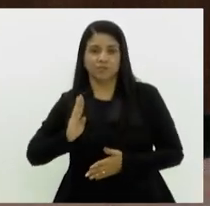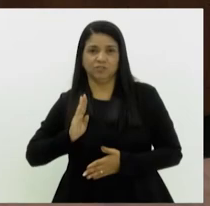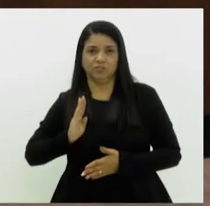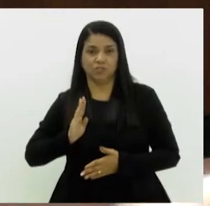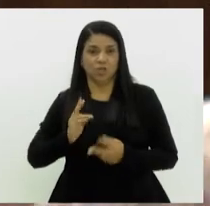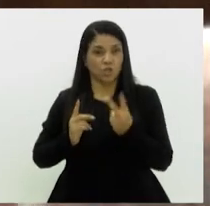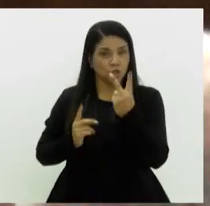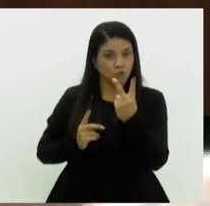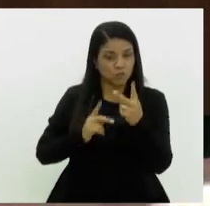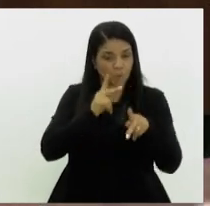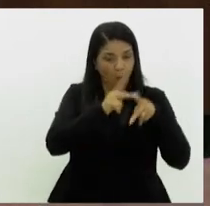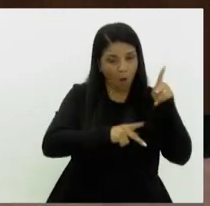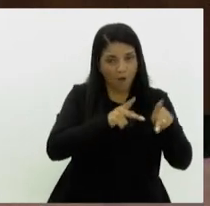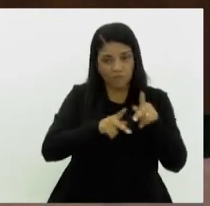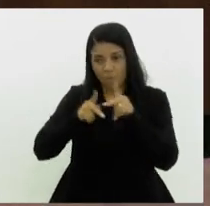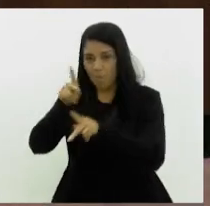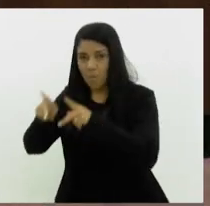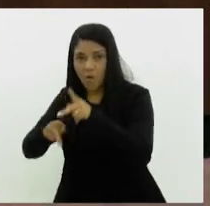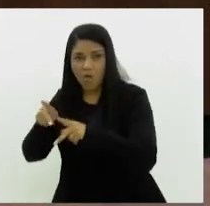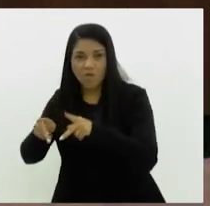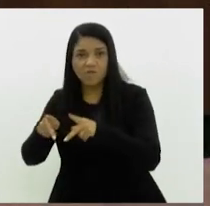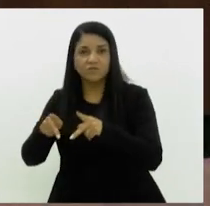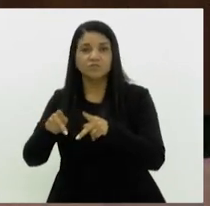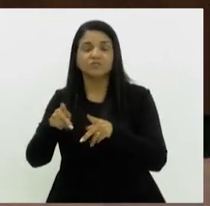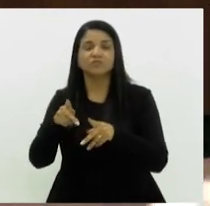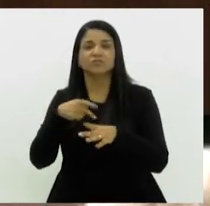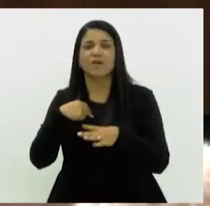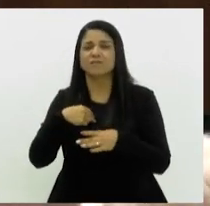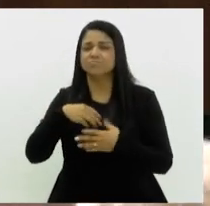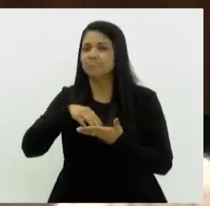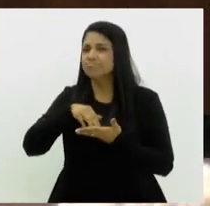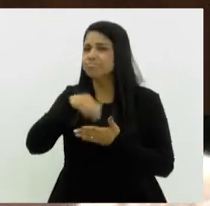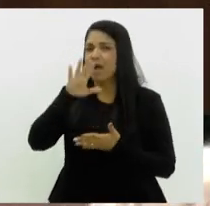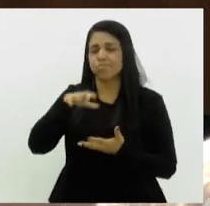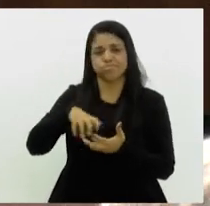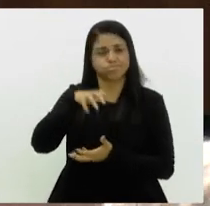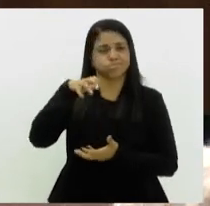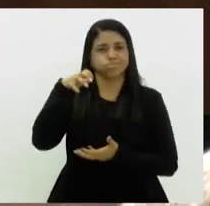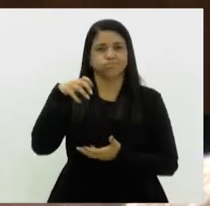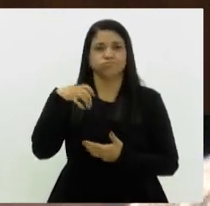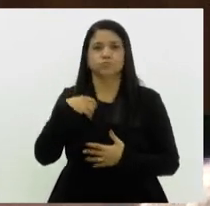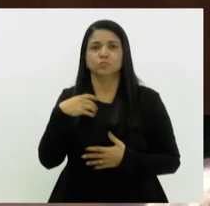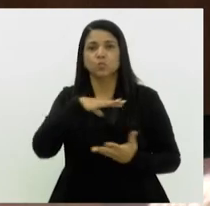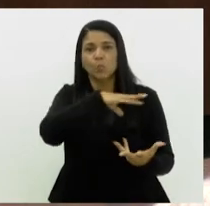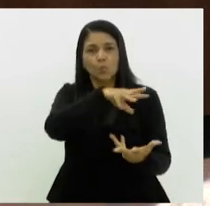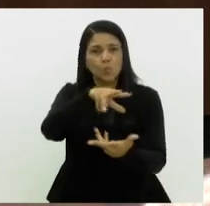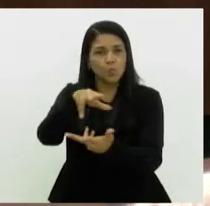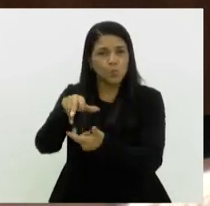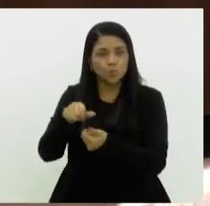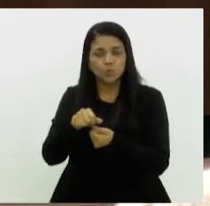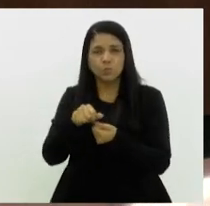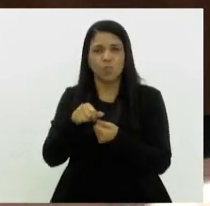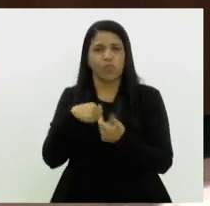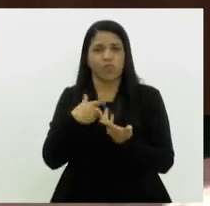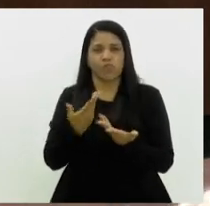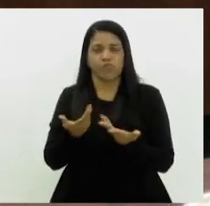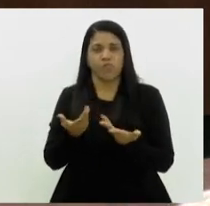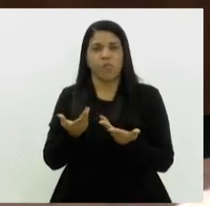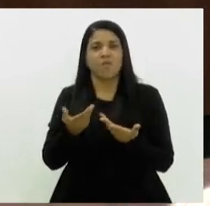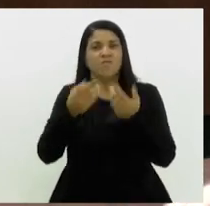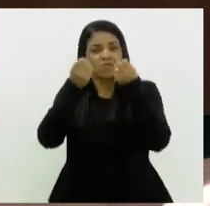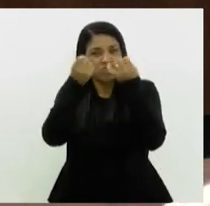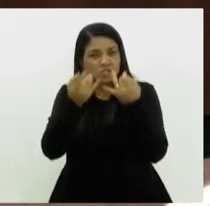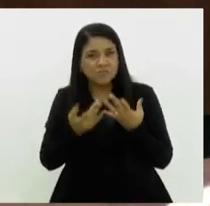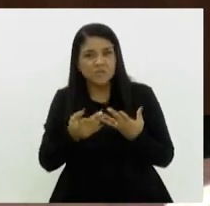povos históricos, dos povos mais antigos do mundo, e certamente esse conflito não é do último século, mas fala